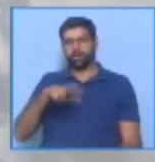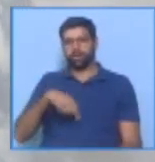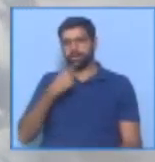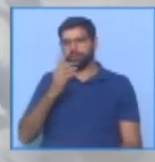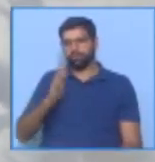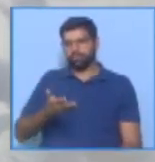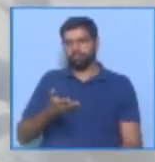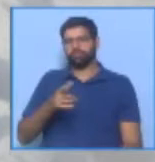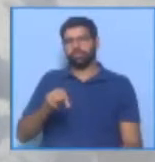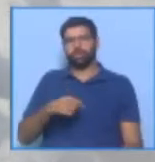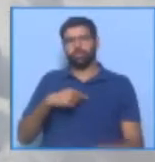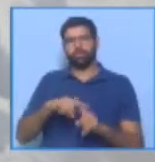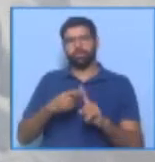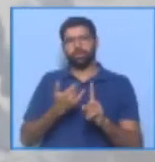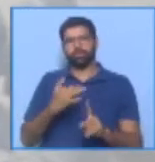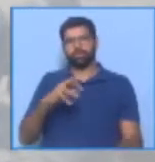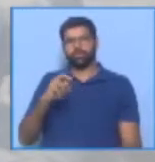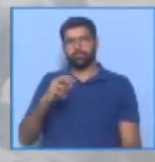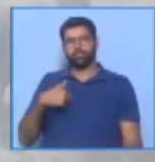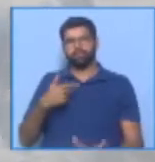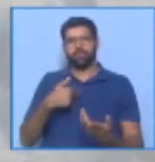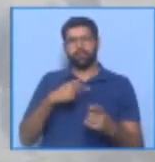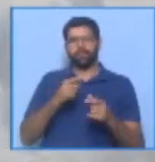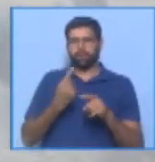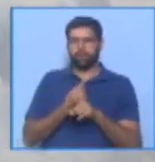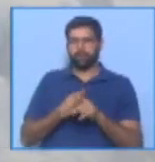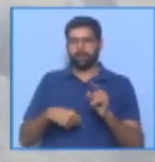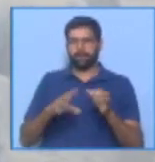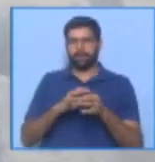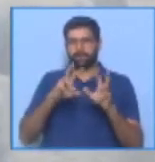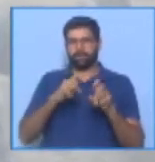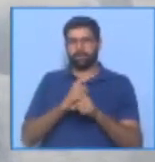também uma nota relativamente a este tema,